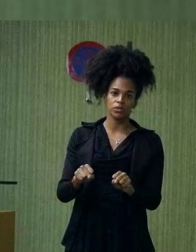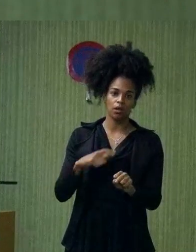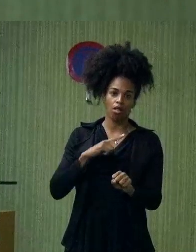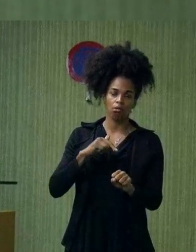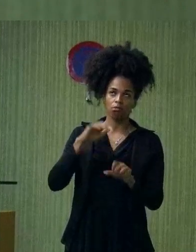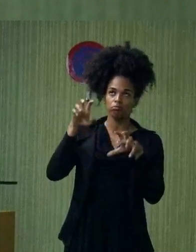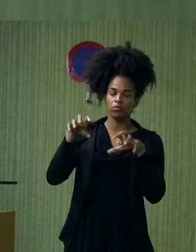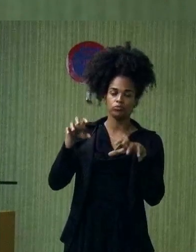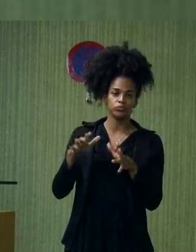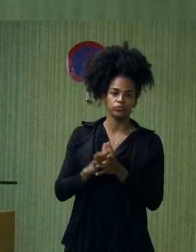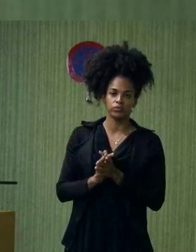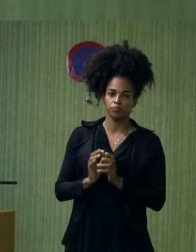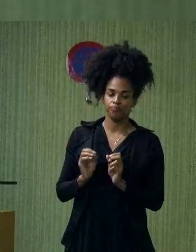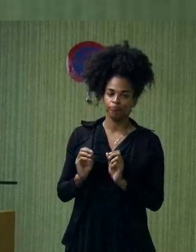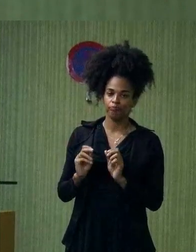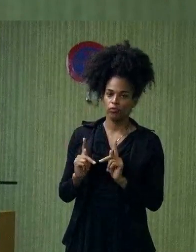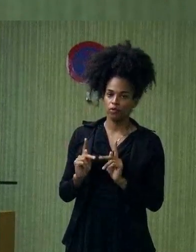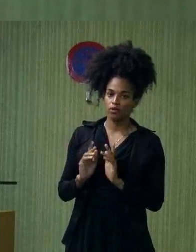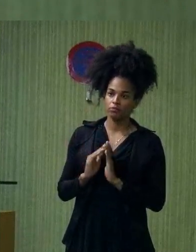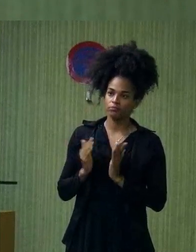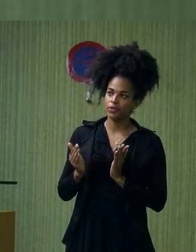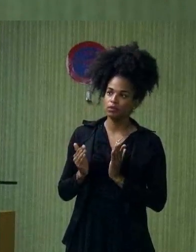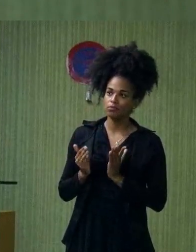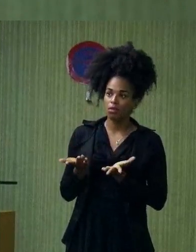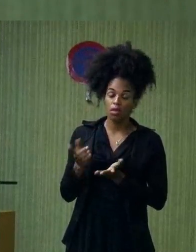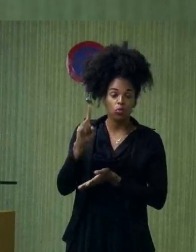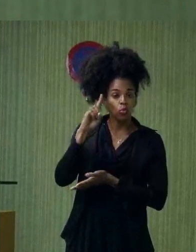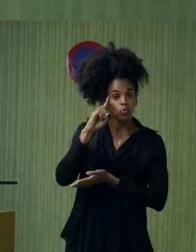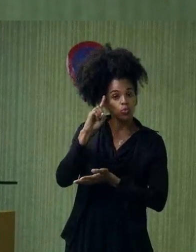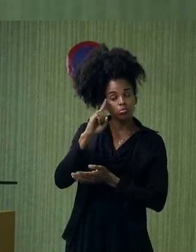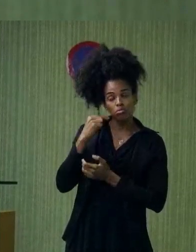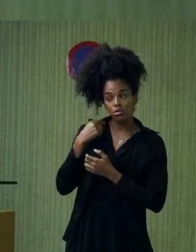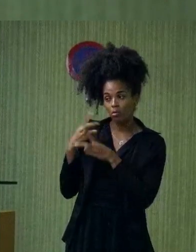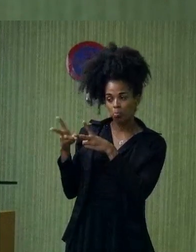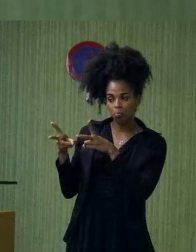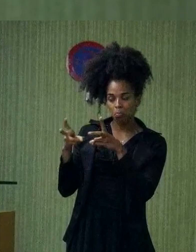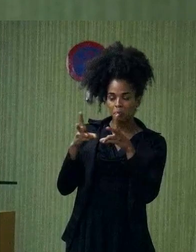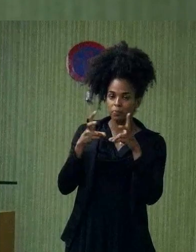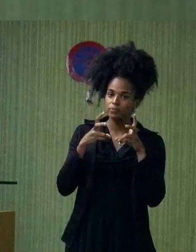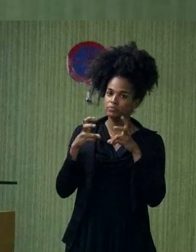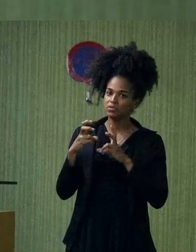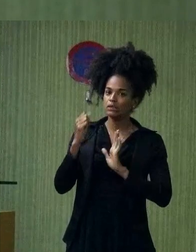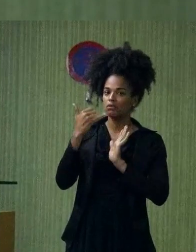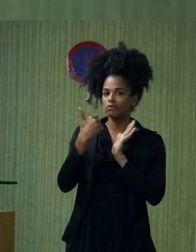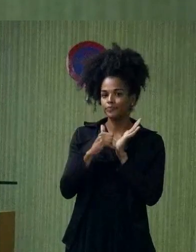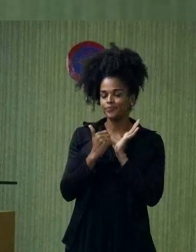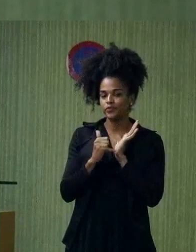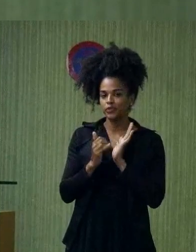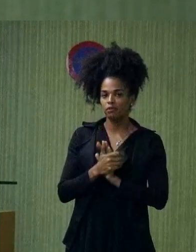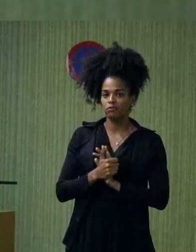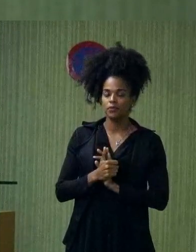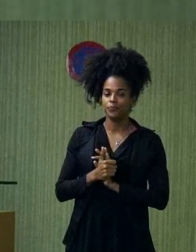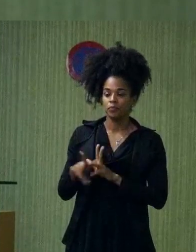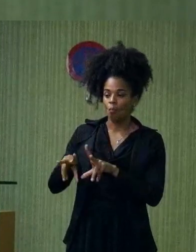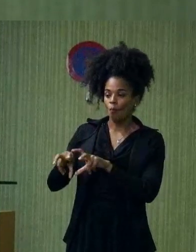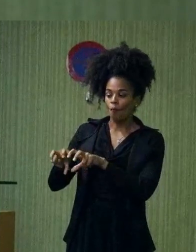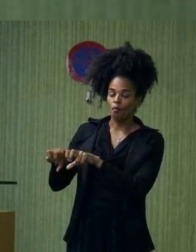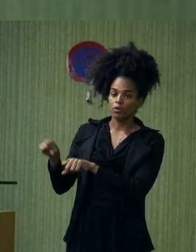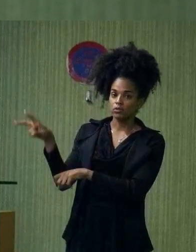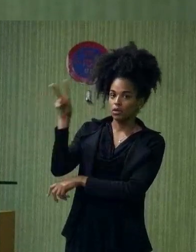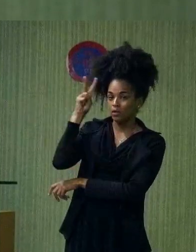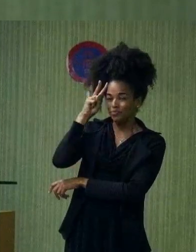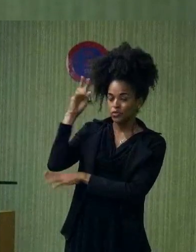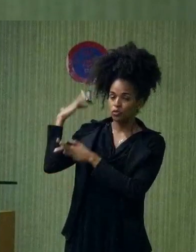que realmente é dia a dia a seca his histórica do Lago do Tefé ano